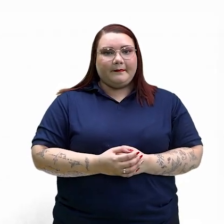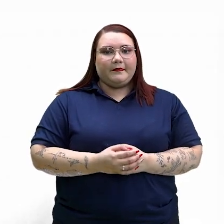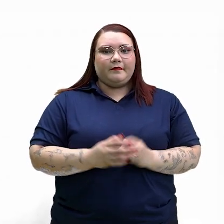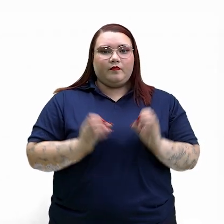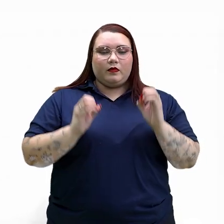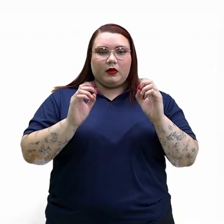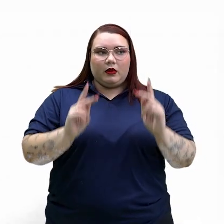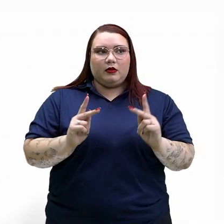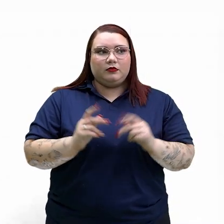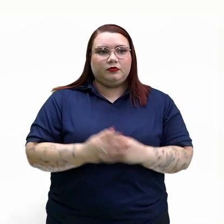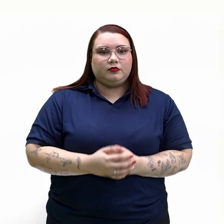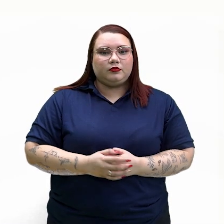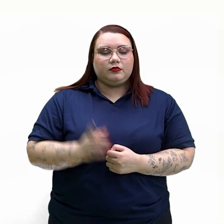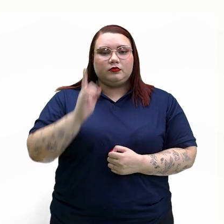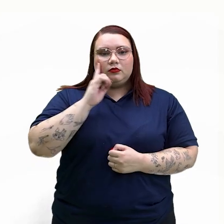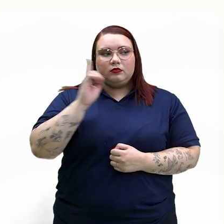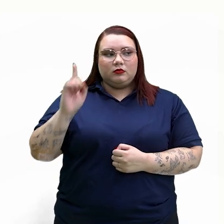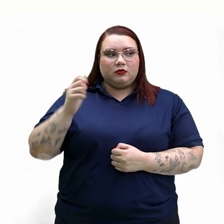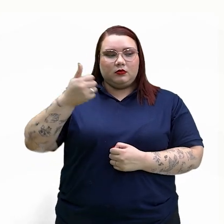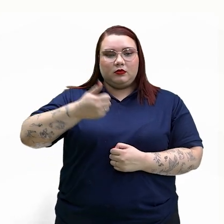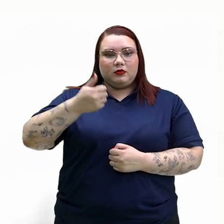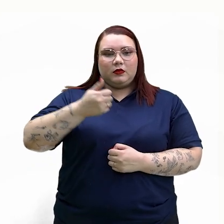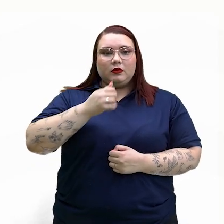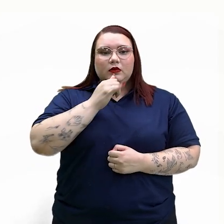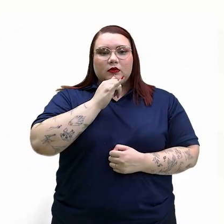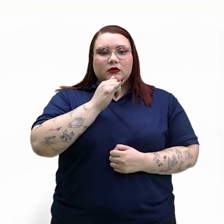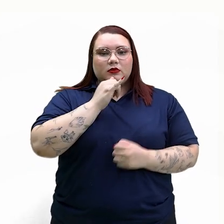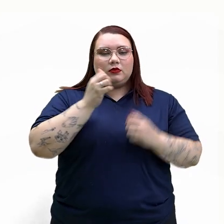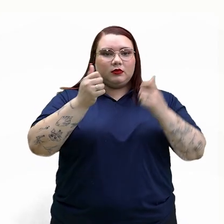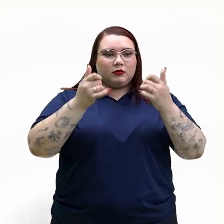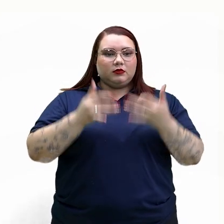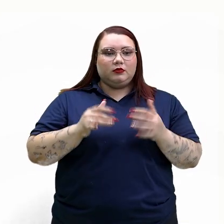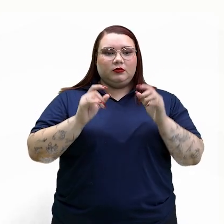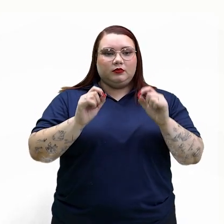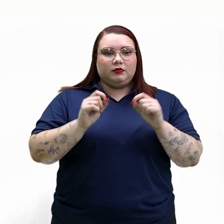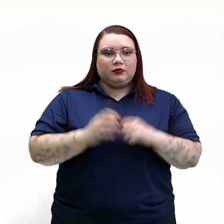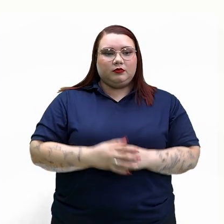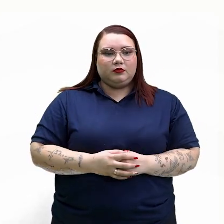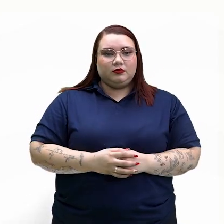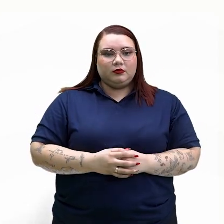Muito bem, então vamos ao nosso primeiro exemplo que diz o seguinte.